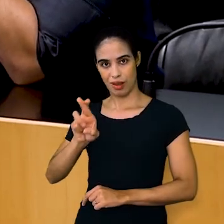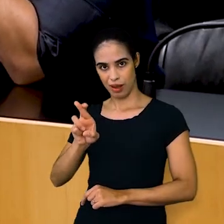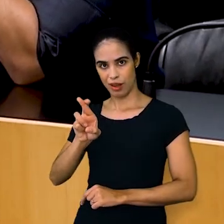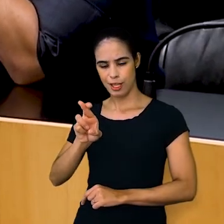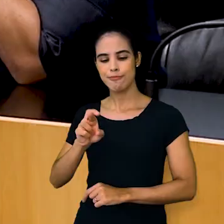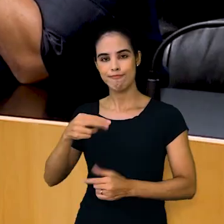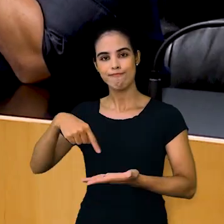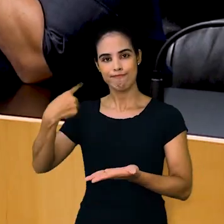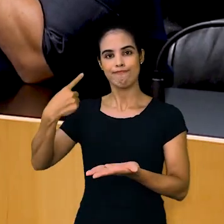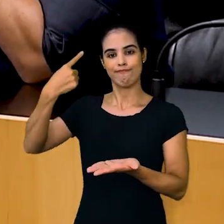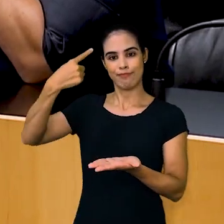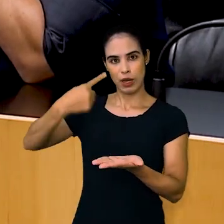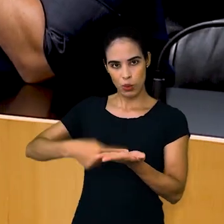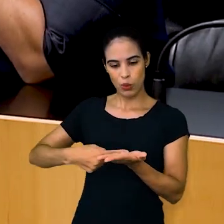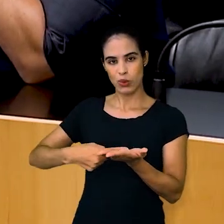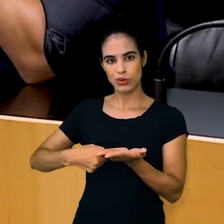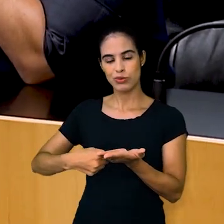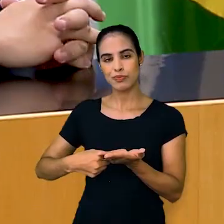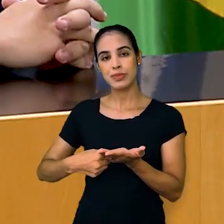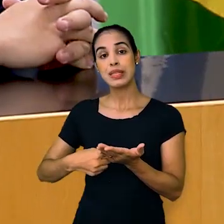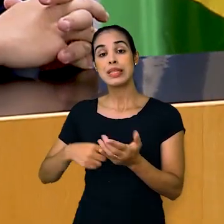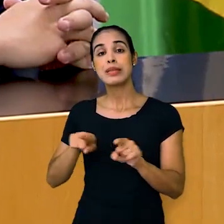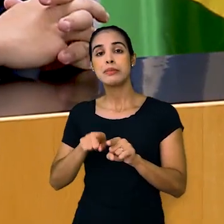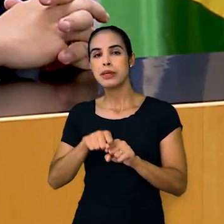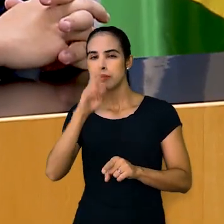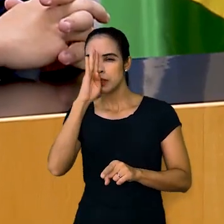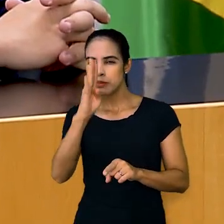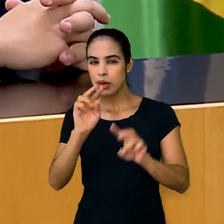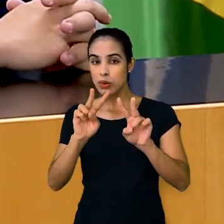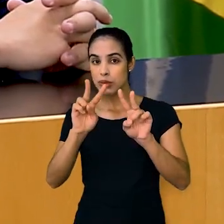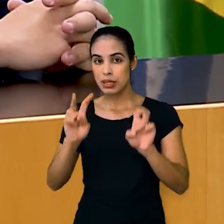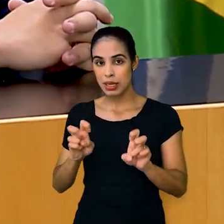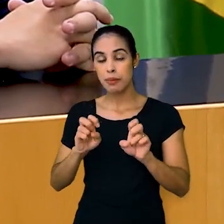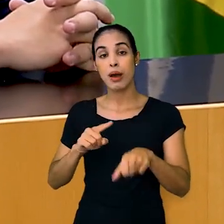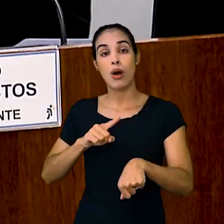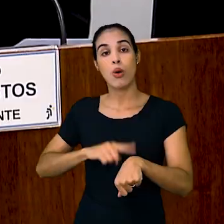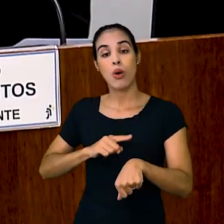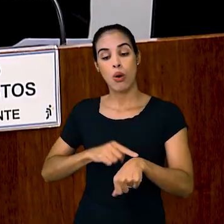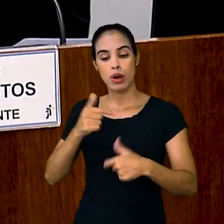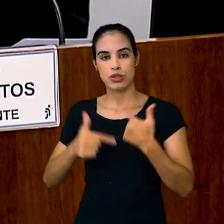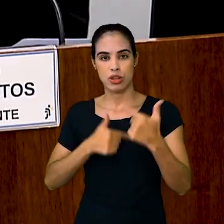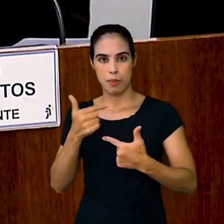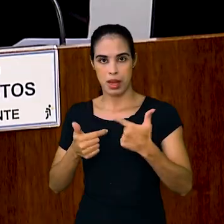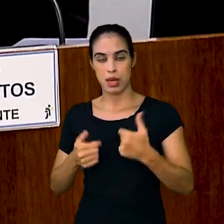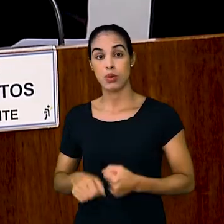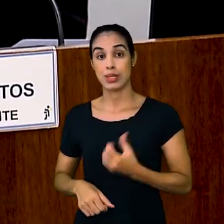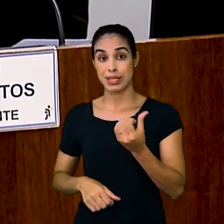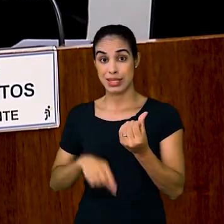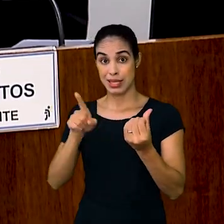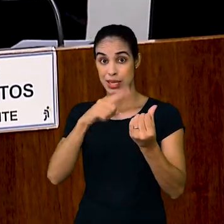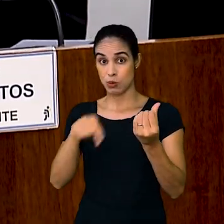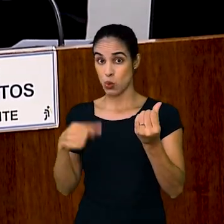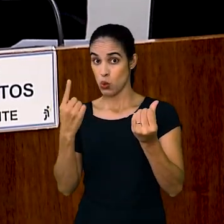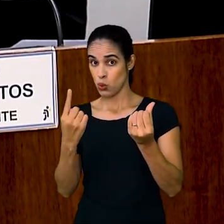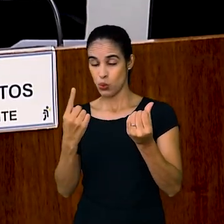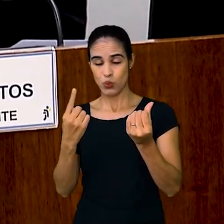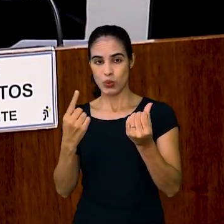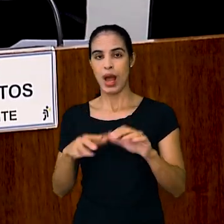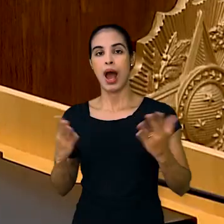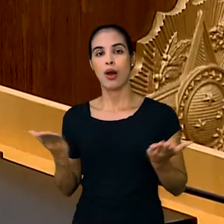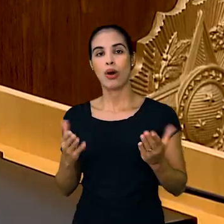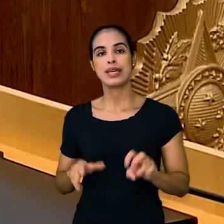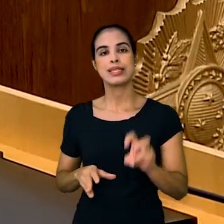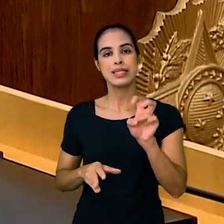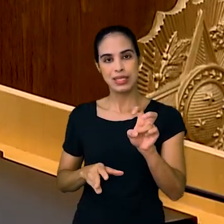tópico mais celebrado pelos aeroviários foi a alteração na escala de trabalho. Passou de 6x1 para